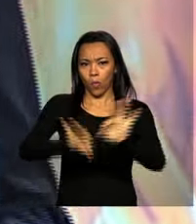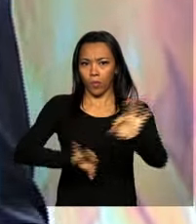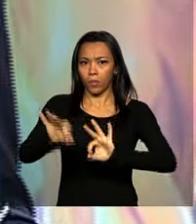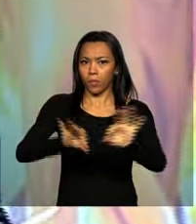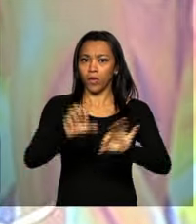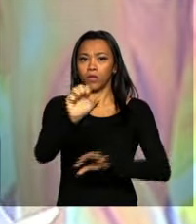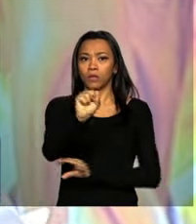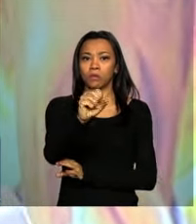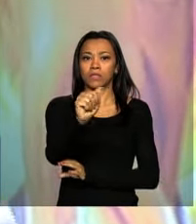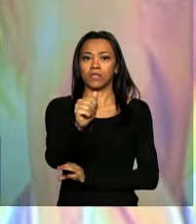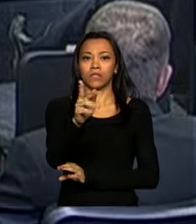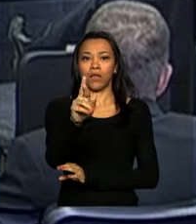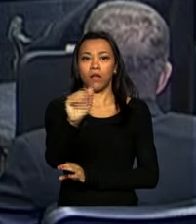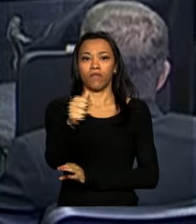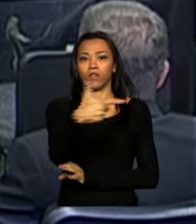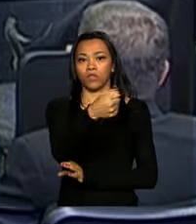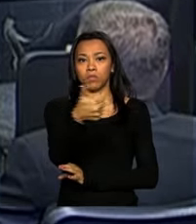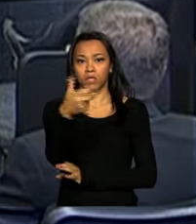2015-2016.